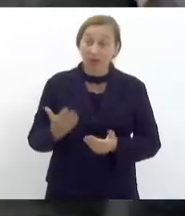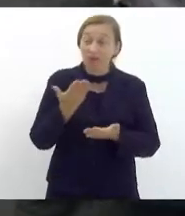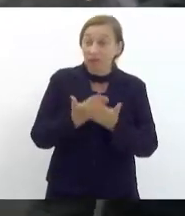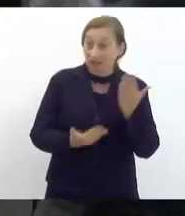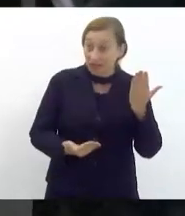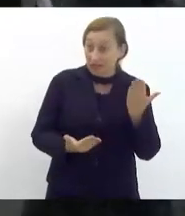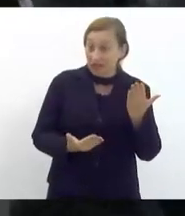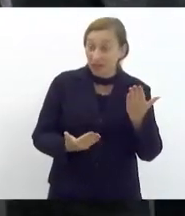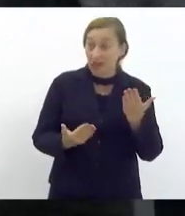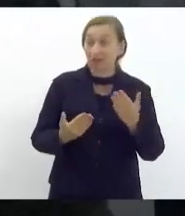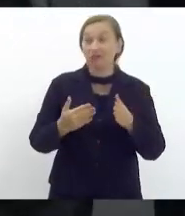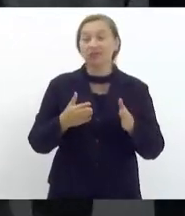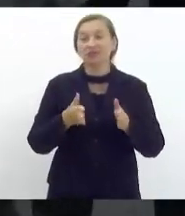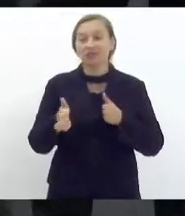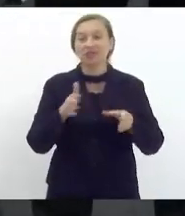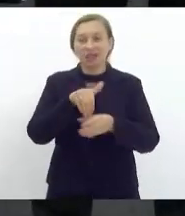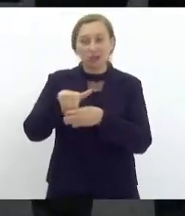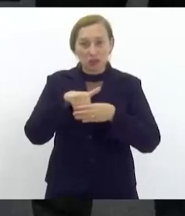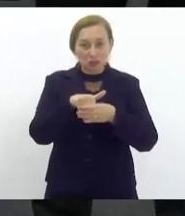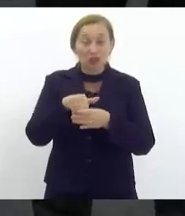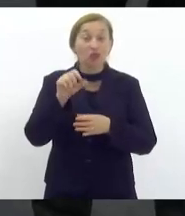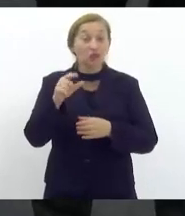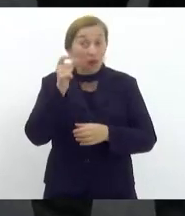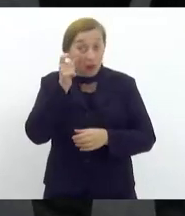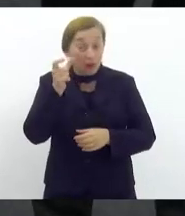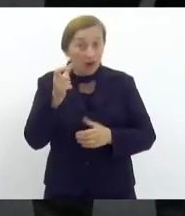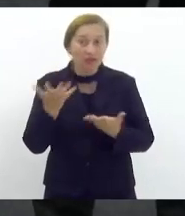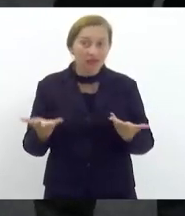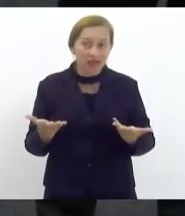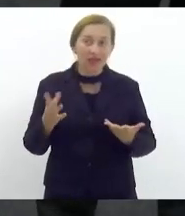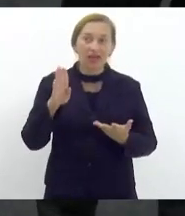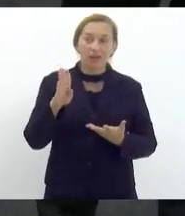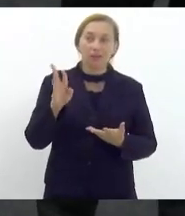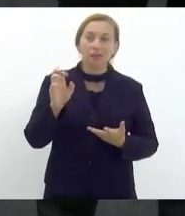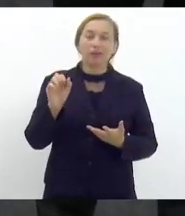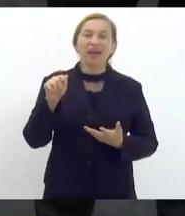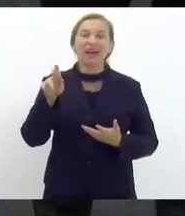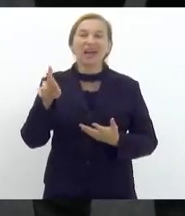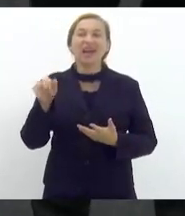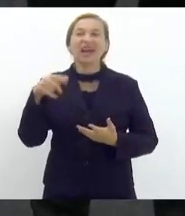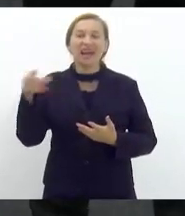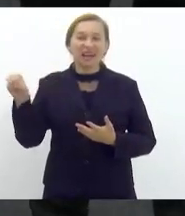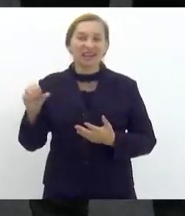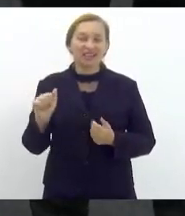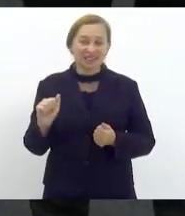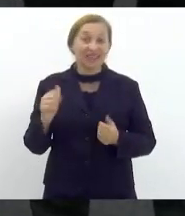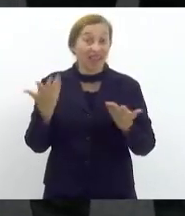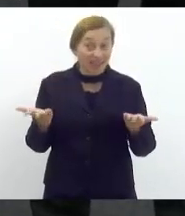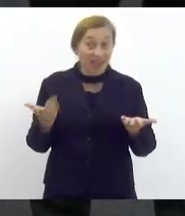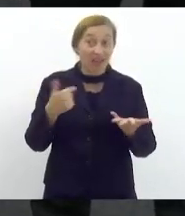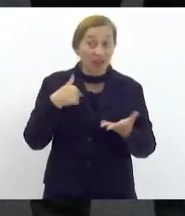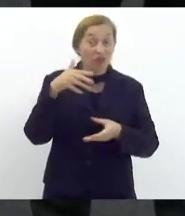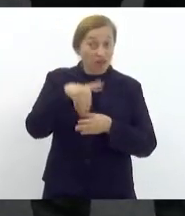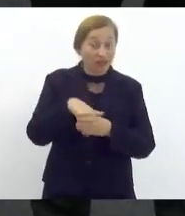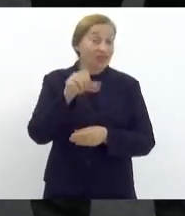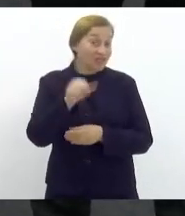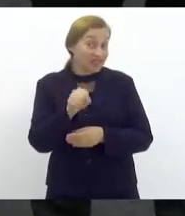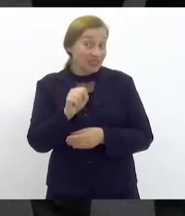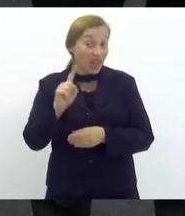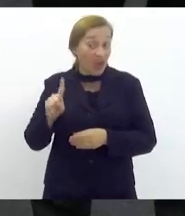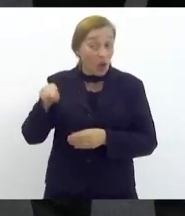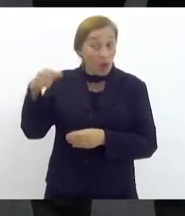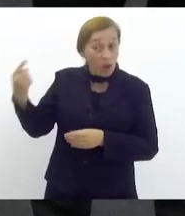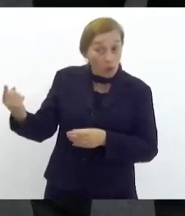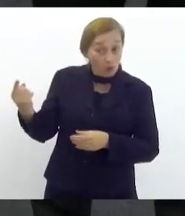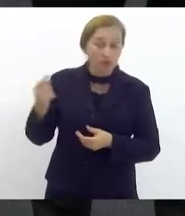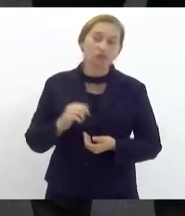urnas é só alertar porque vai dizer assim voto não e eu vou votar assim é outro